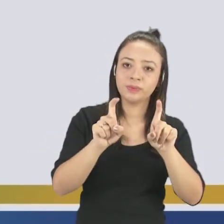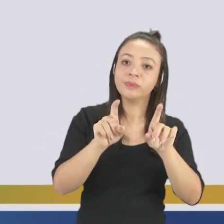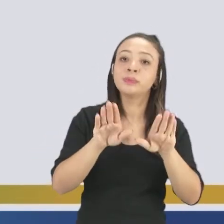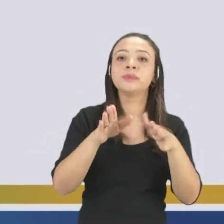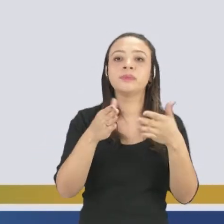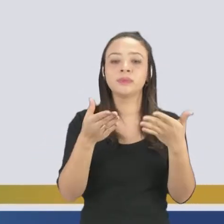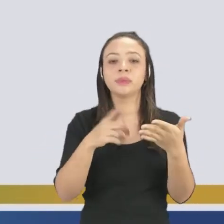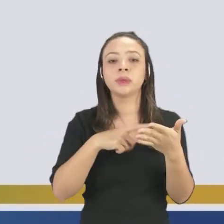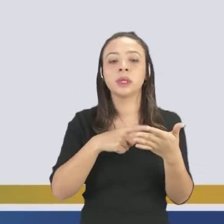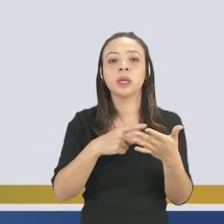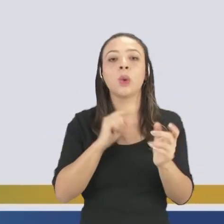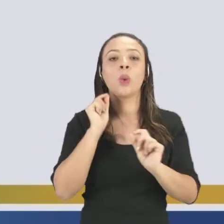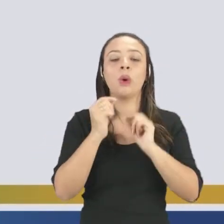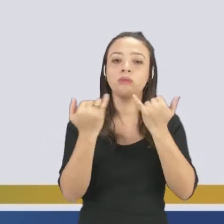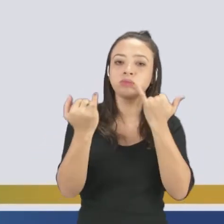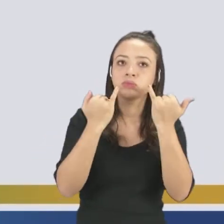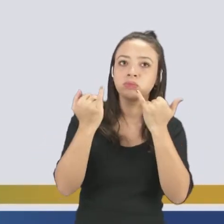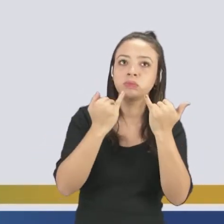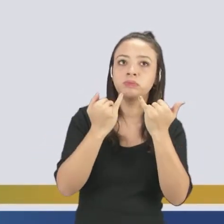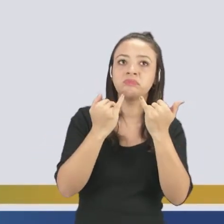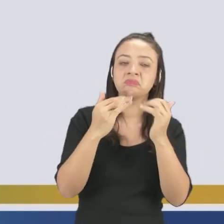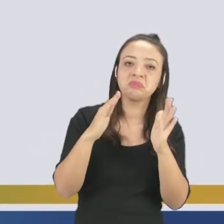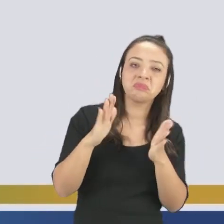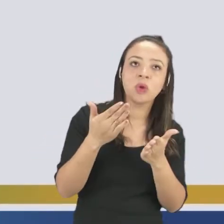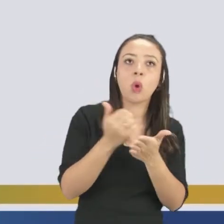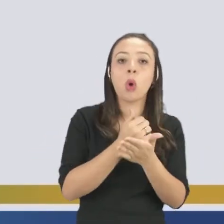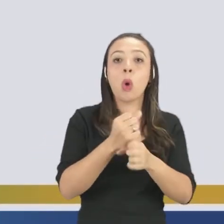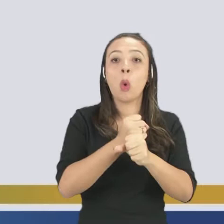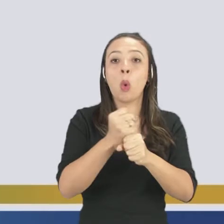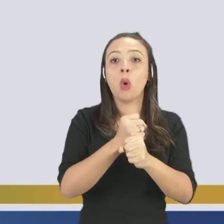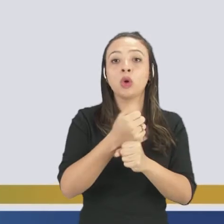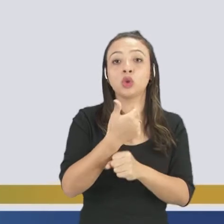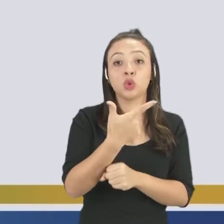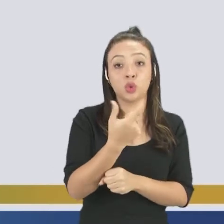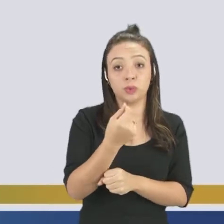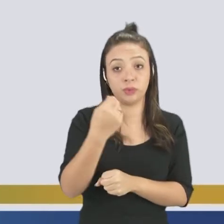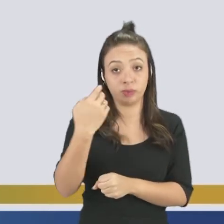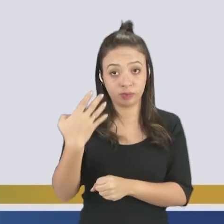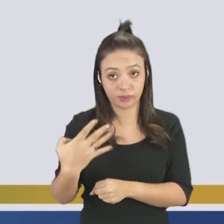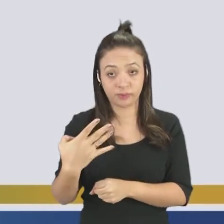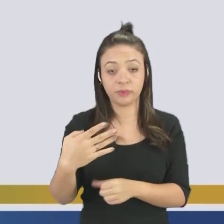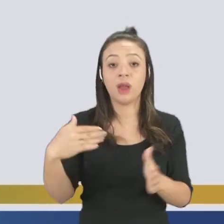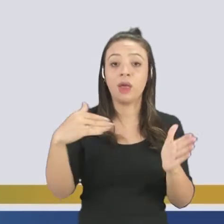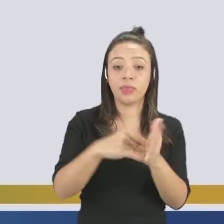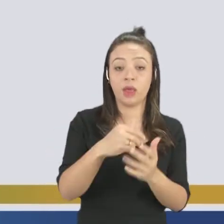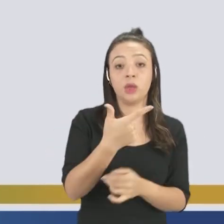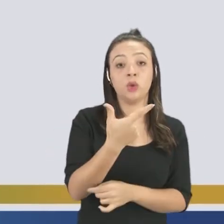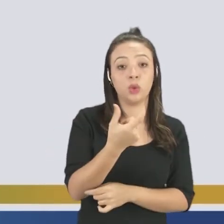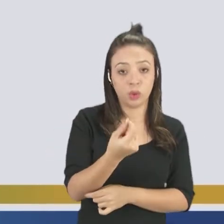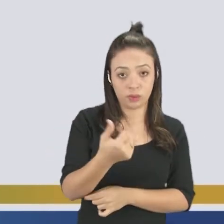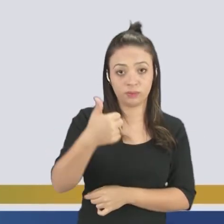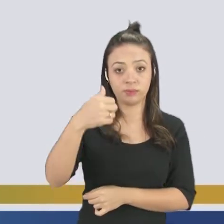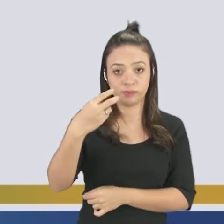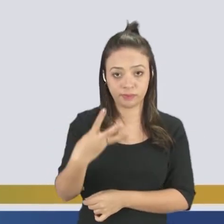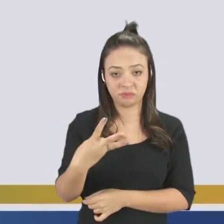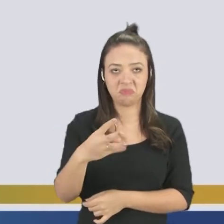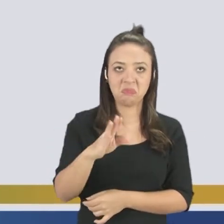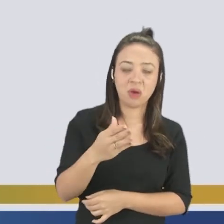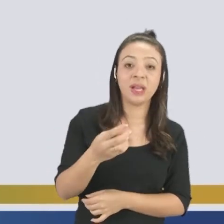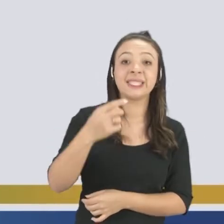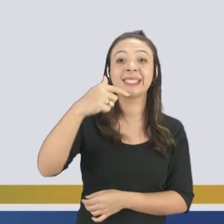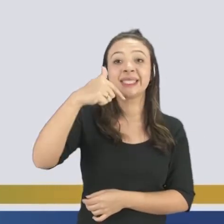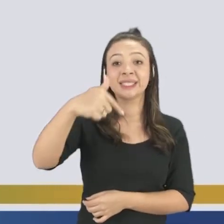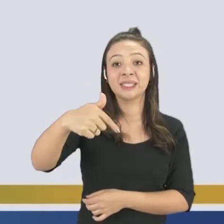temos a seguinte informação: entre 2004 e 2013, cerca de 7 milhões de